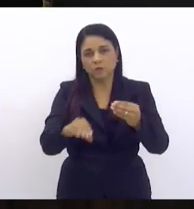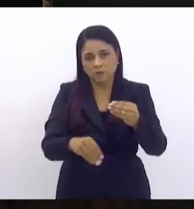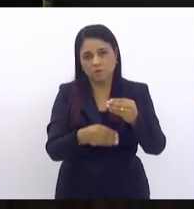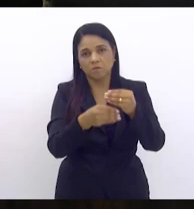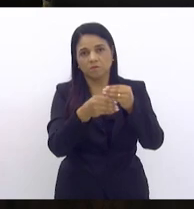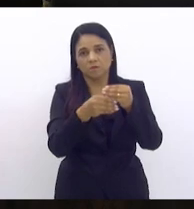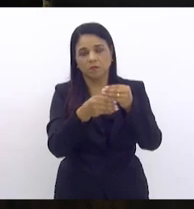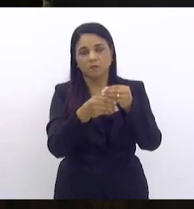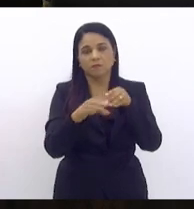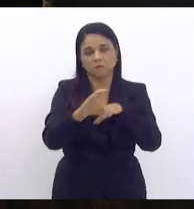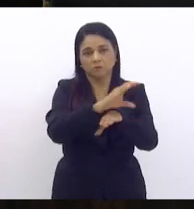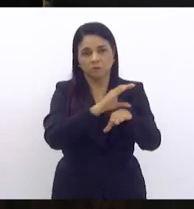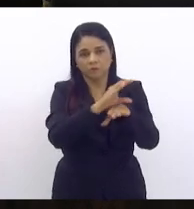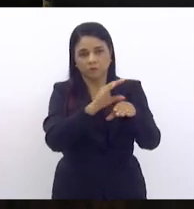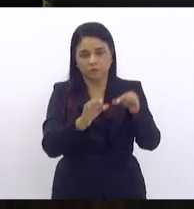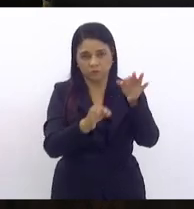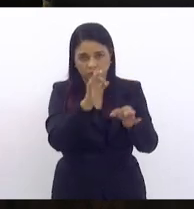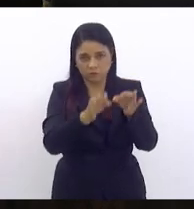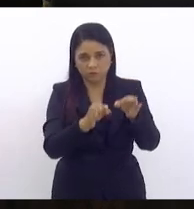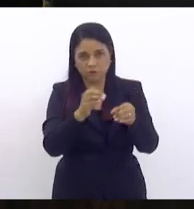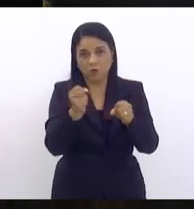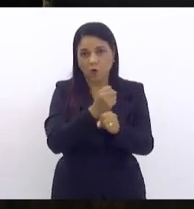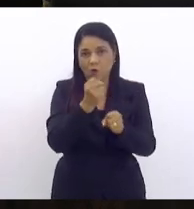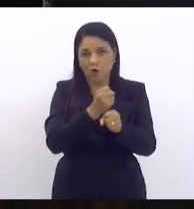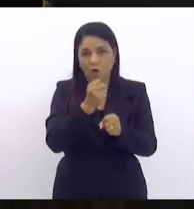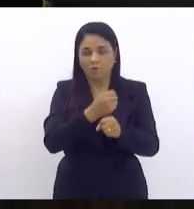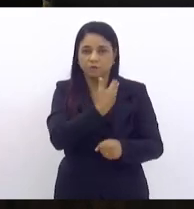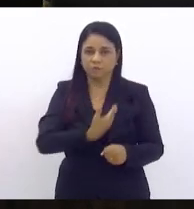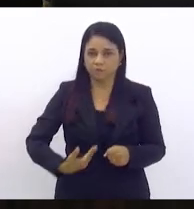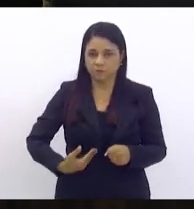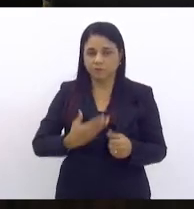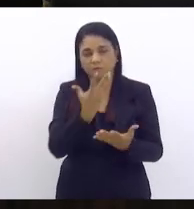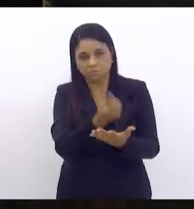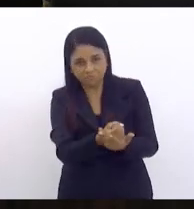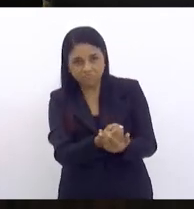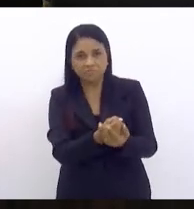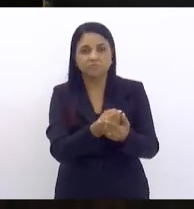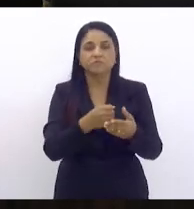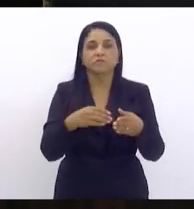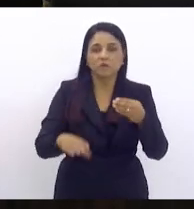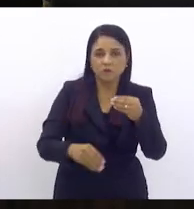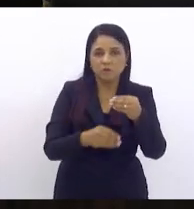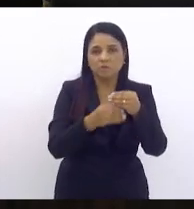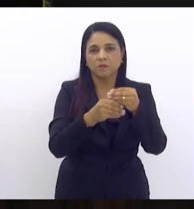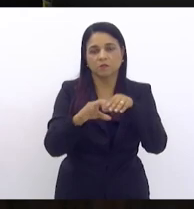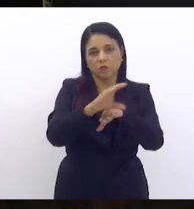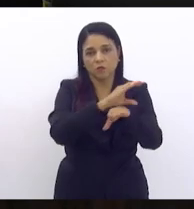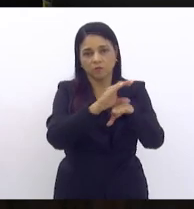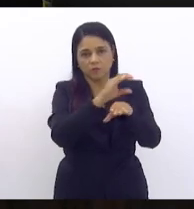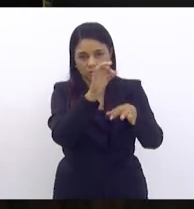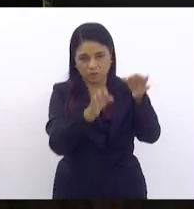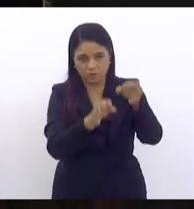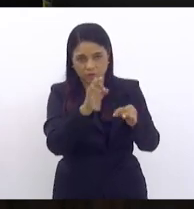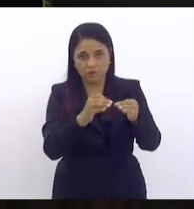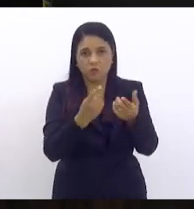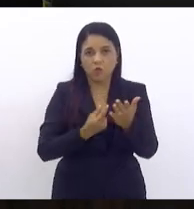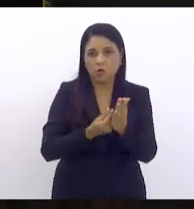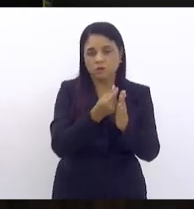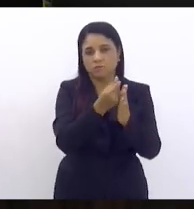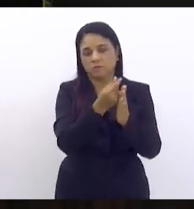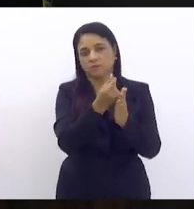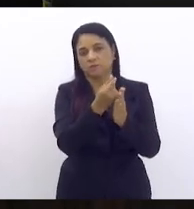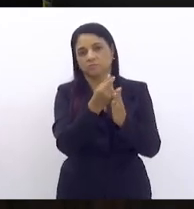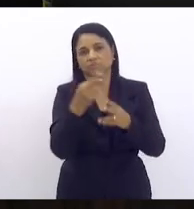da Comissão de Constituição e Justiça, de obras públicas favorável com as emendas da Comissão de Constituição e Justiça, de orçamento,